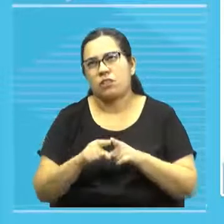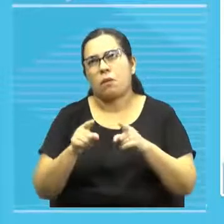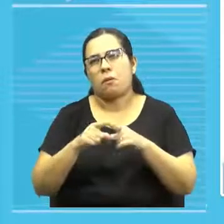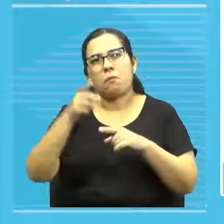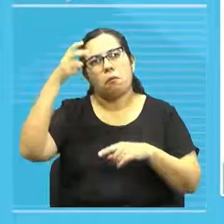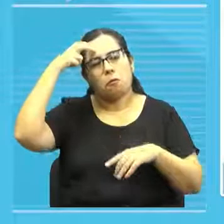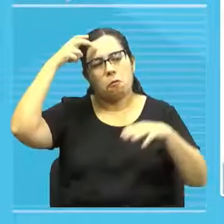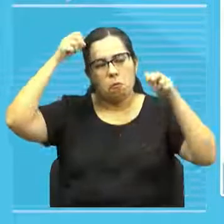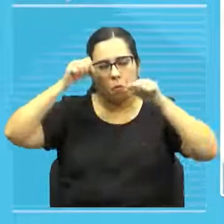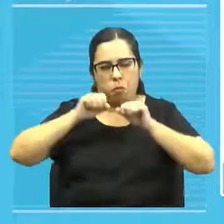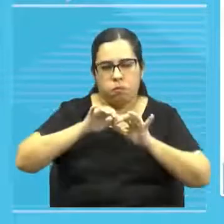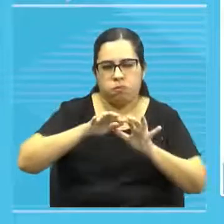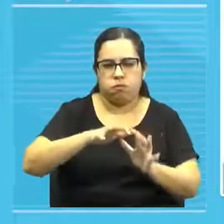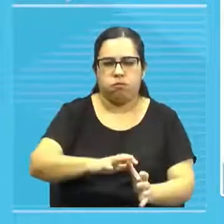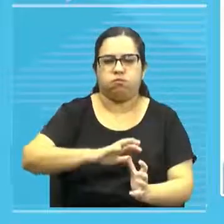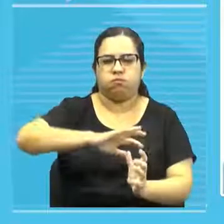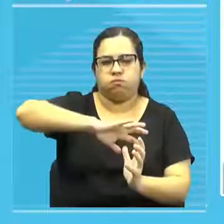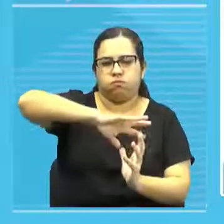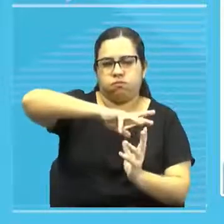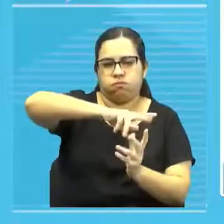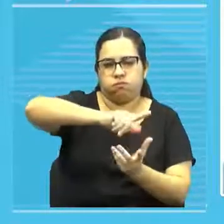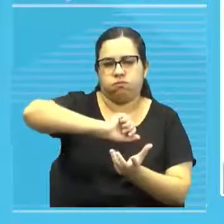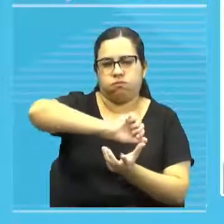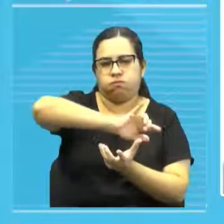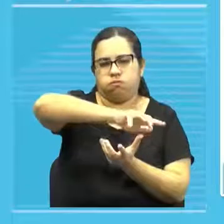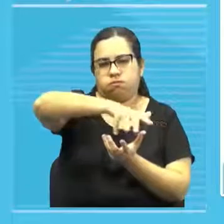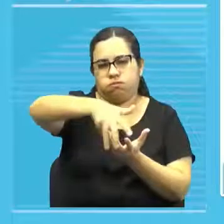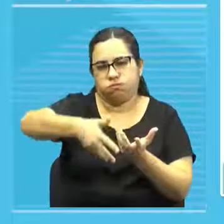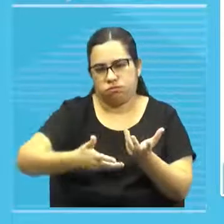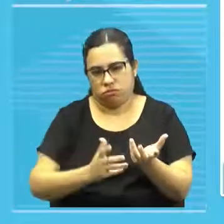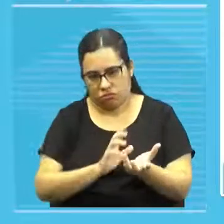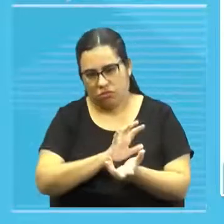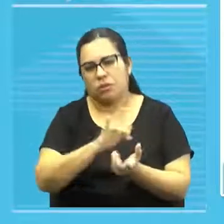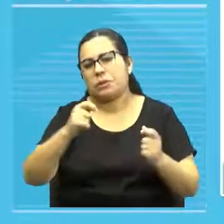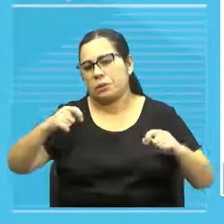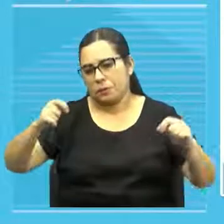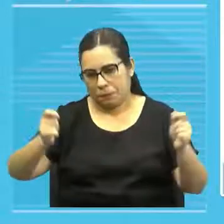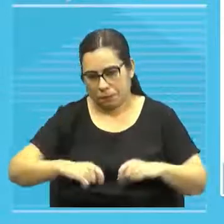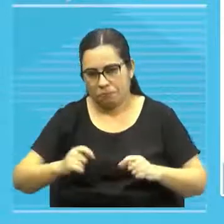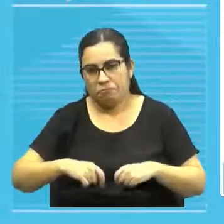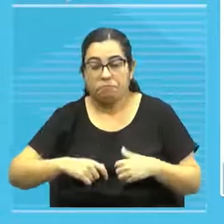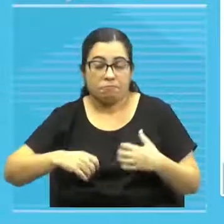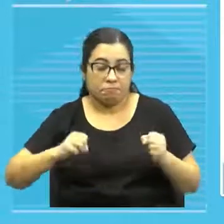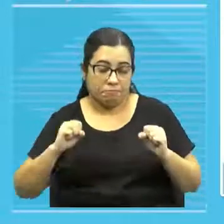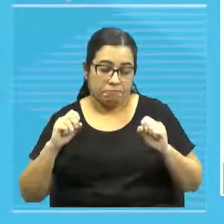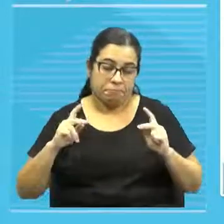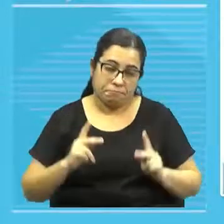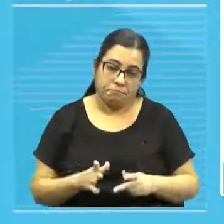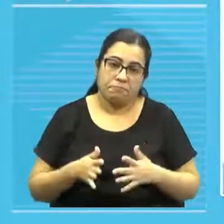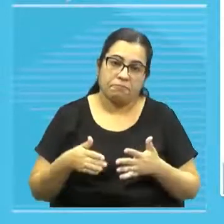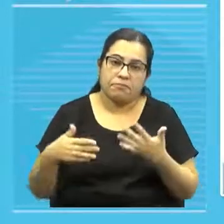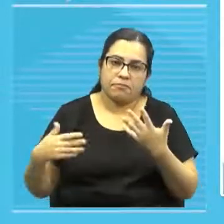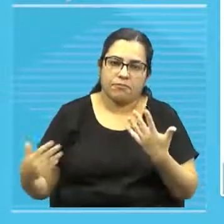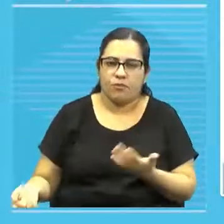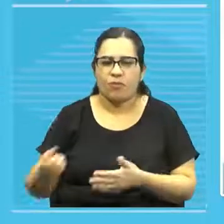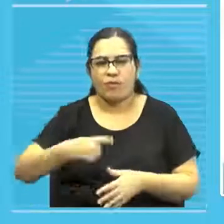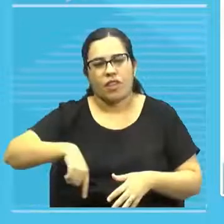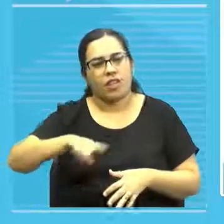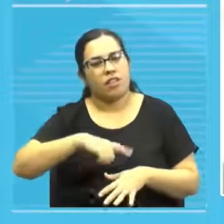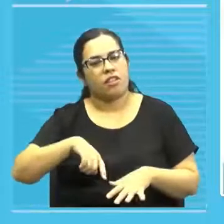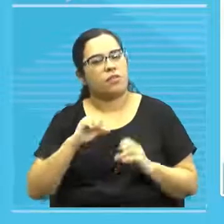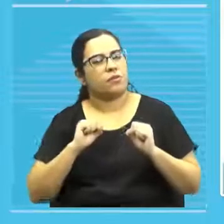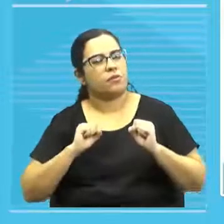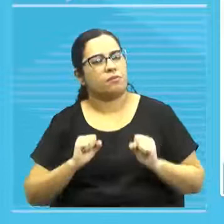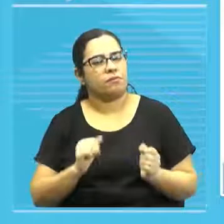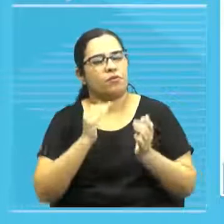pelos quatro cantos do planeta ok minha gente então é isso aqui que a gente